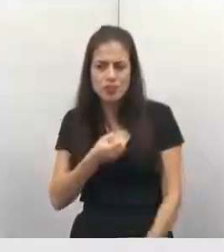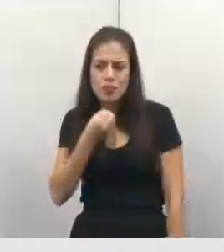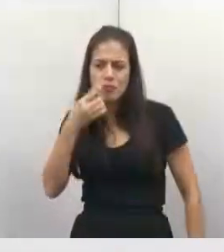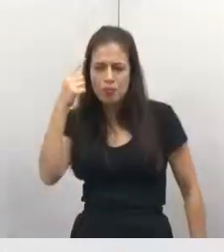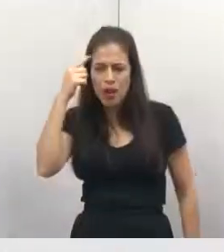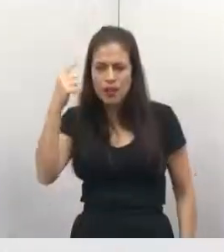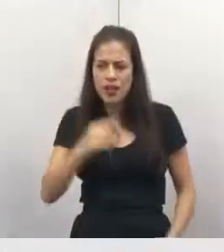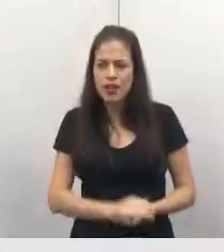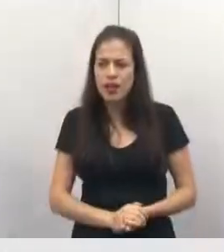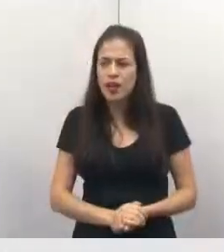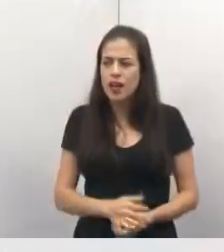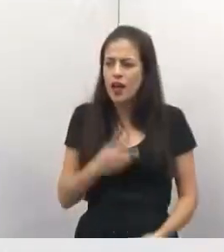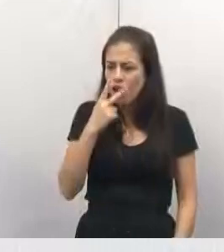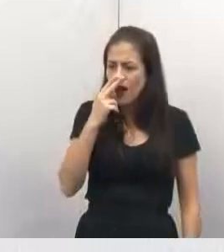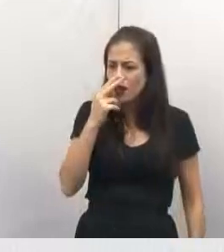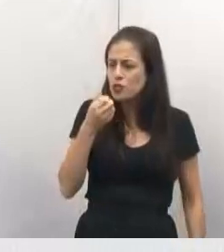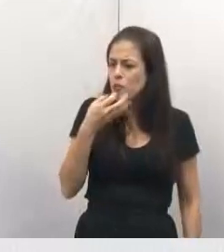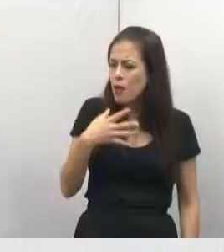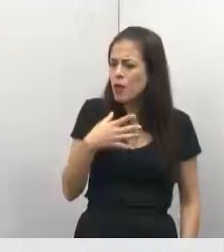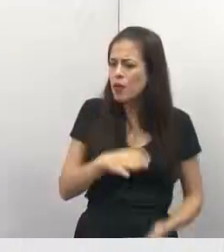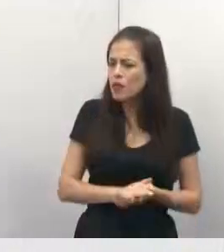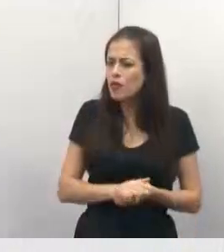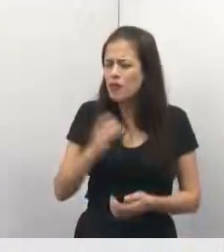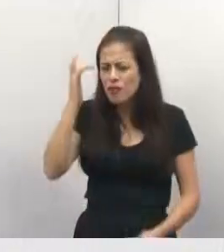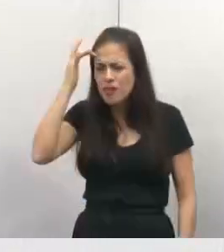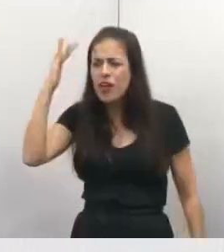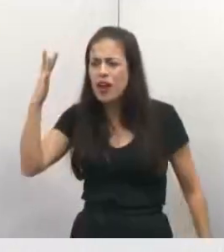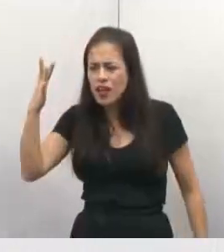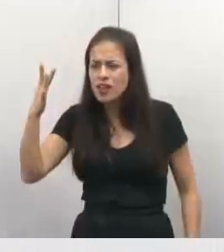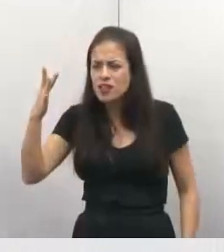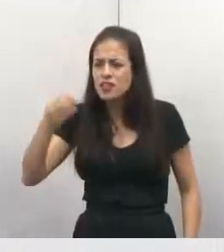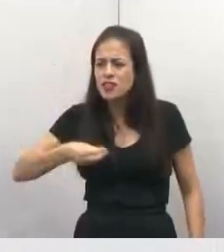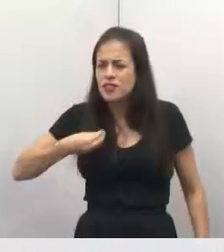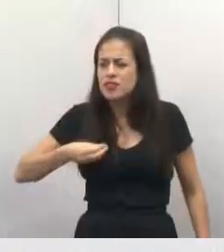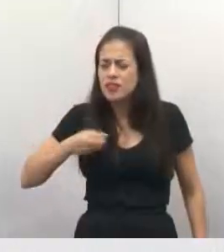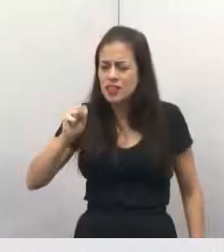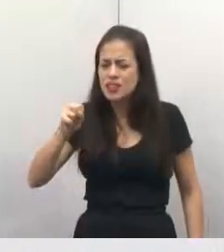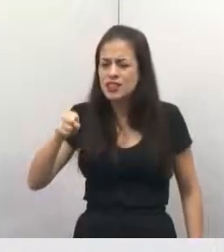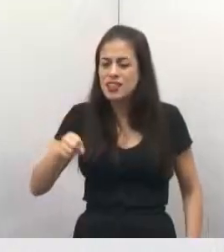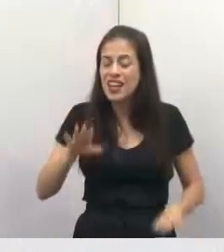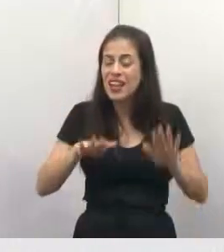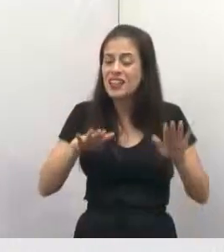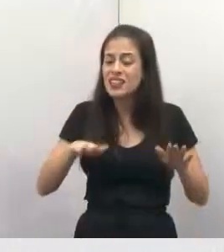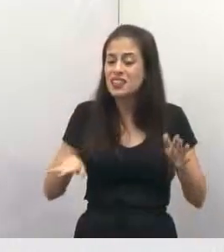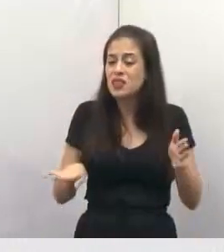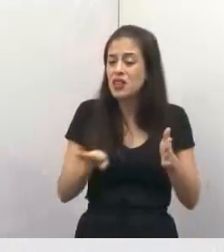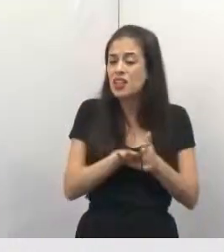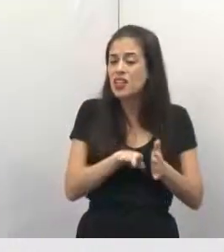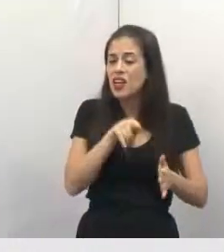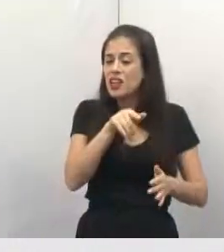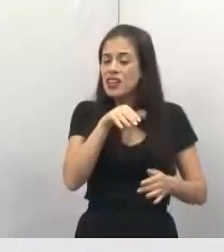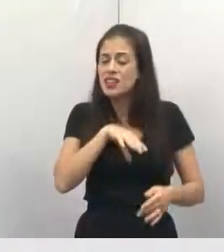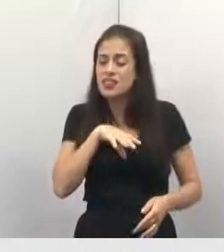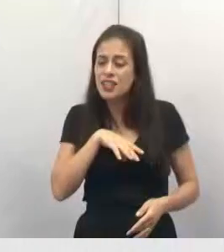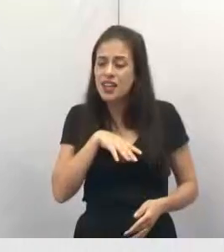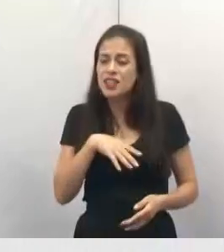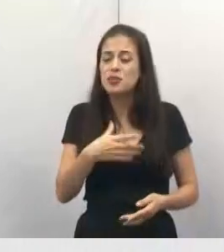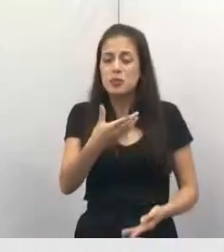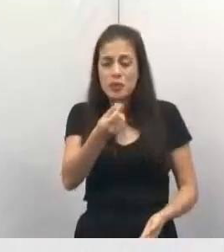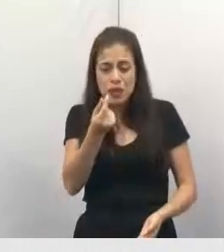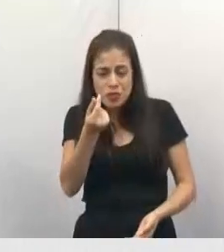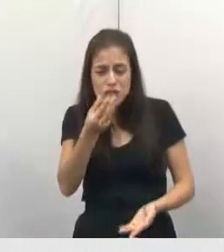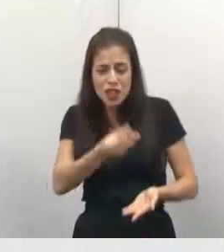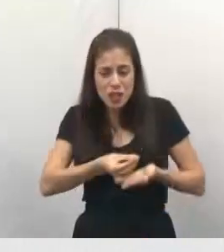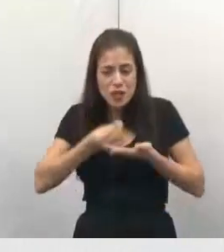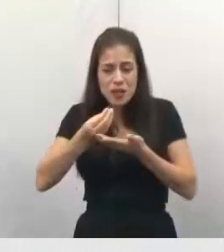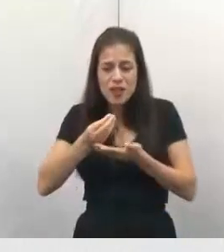Eu acho muito bom, acho que facilita a nossa vida, assim, porque às vezes a pessoa não consegue ir até a cidade para estar pagando ou sacando dinheiro para fazer o